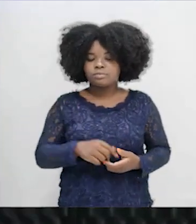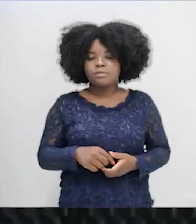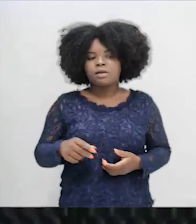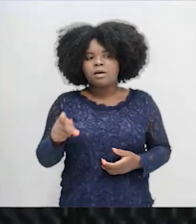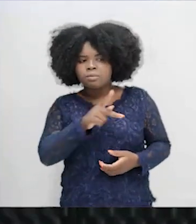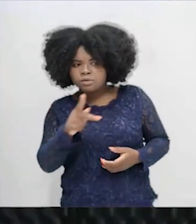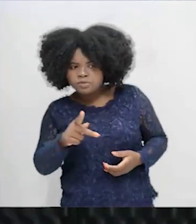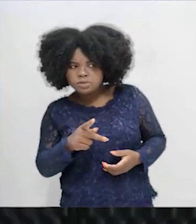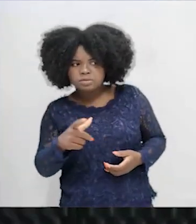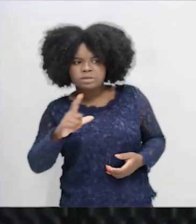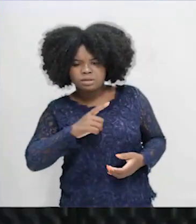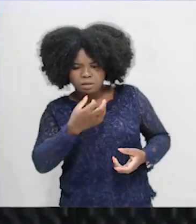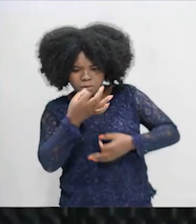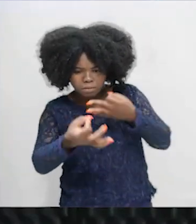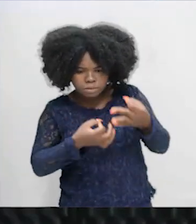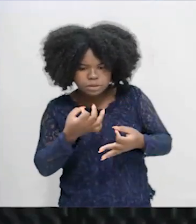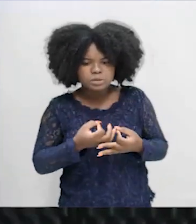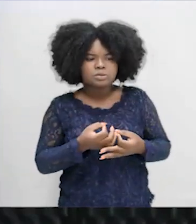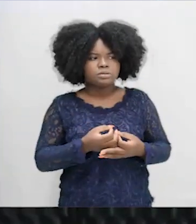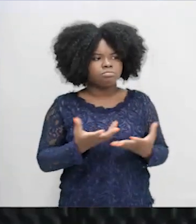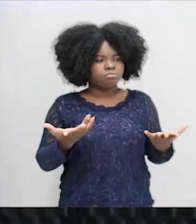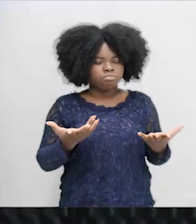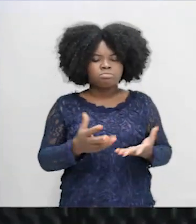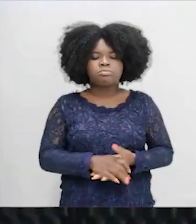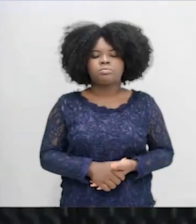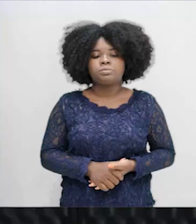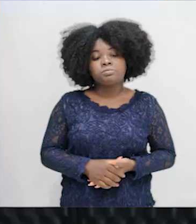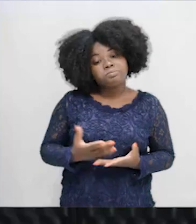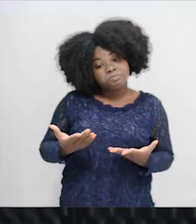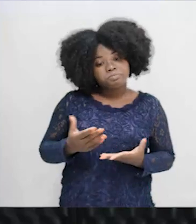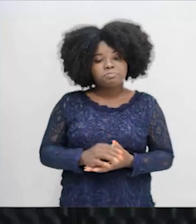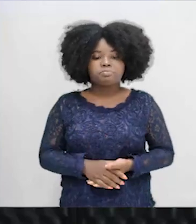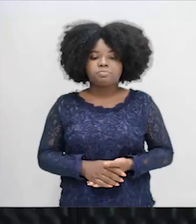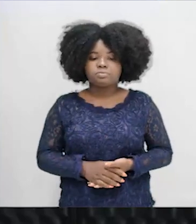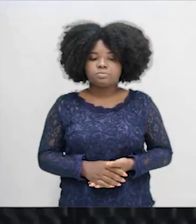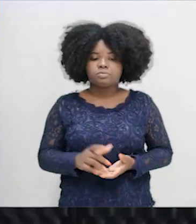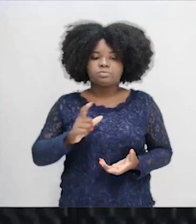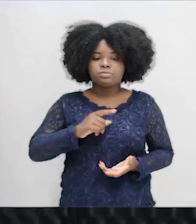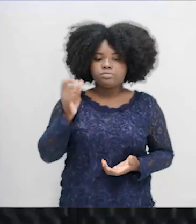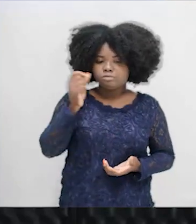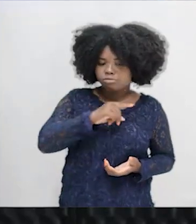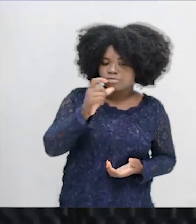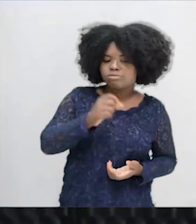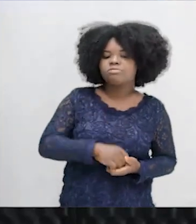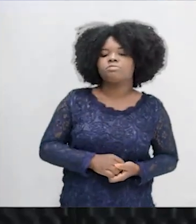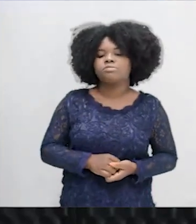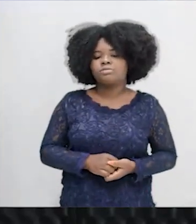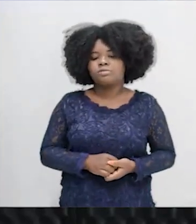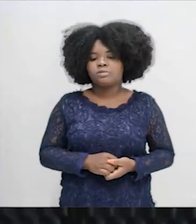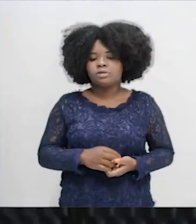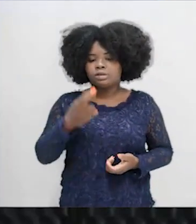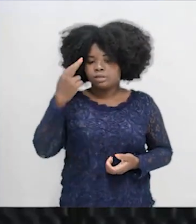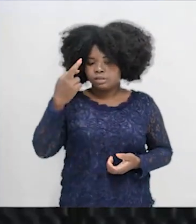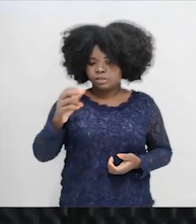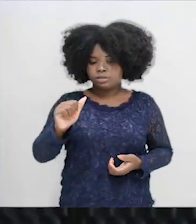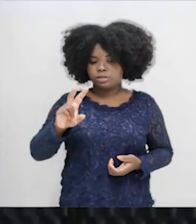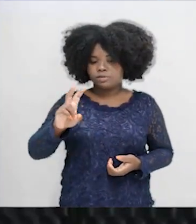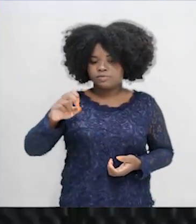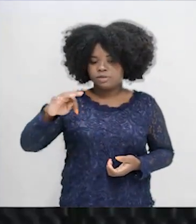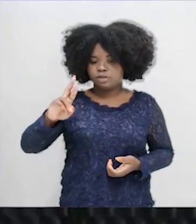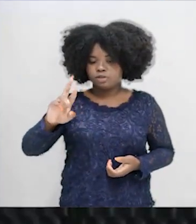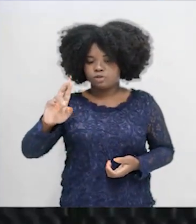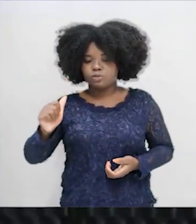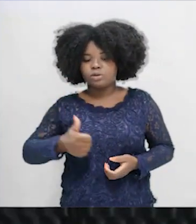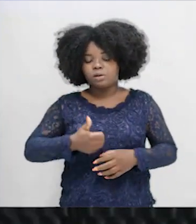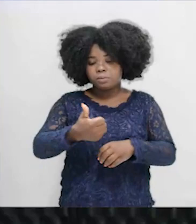opiniões? Então, né? Humor, comicidade no final dos anos 30 e histórias de aventura. O primeiro super-herói